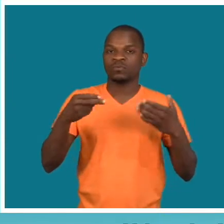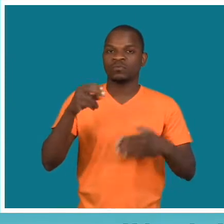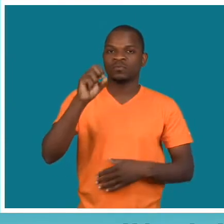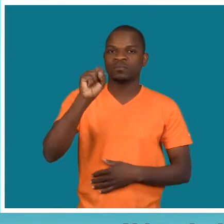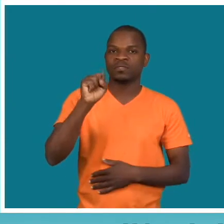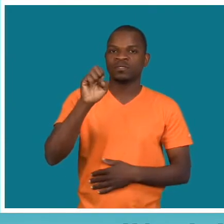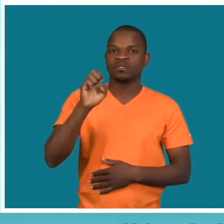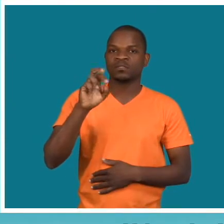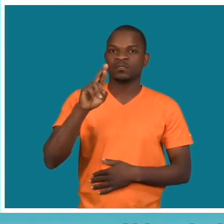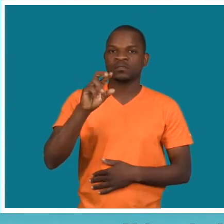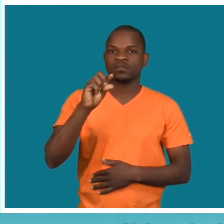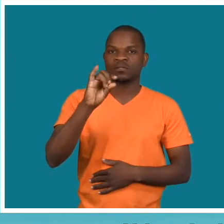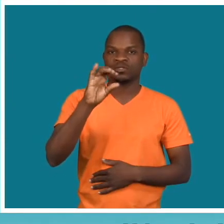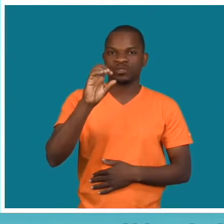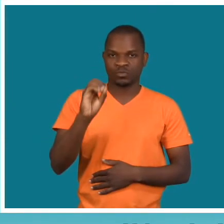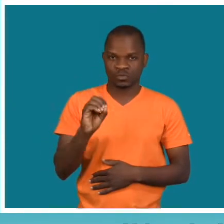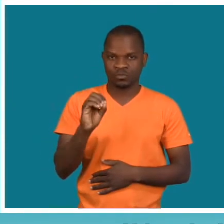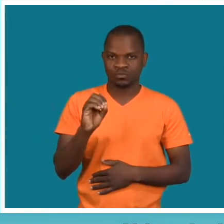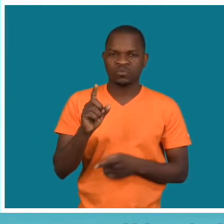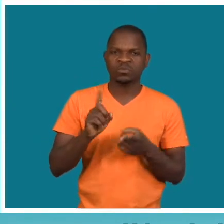E veio lá alguém, inclusive,